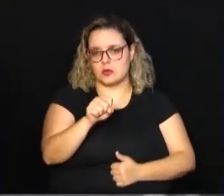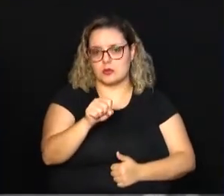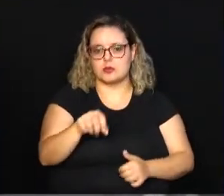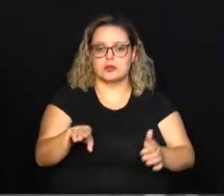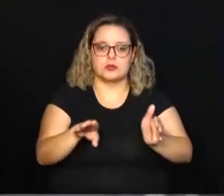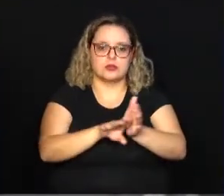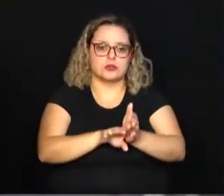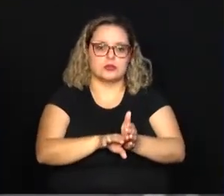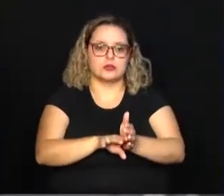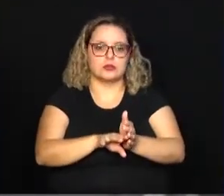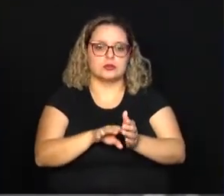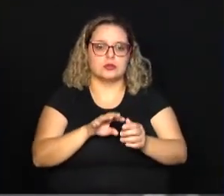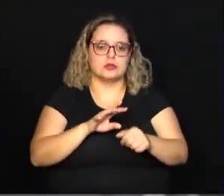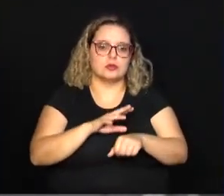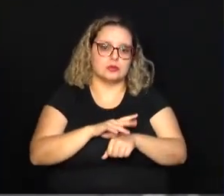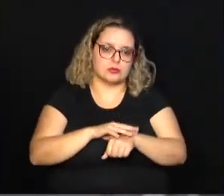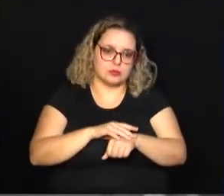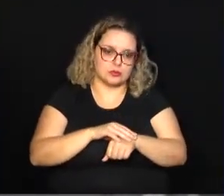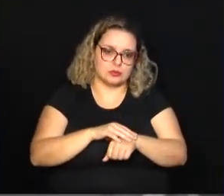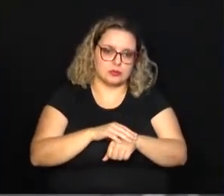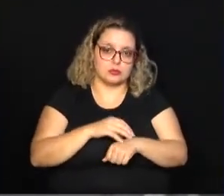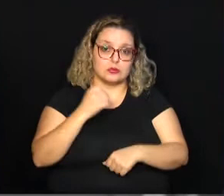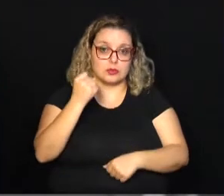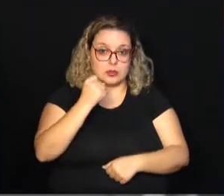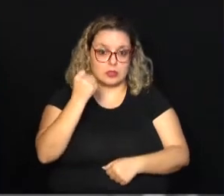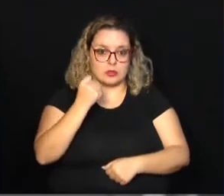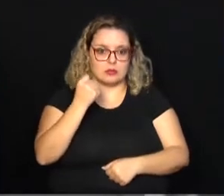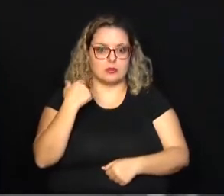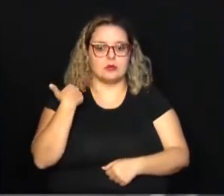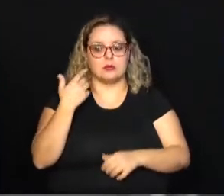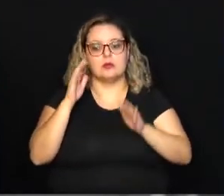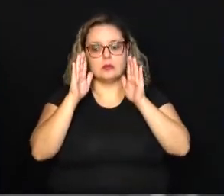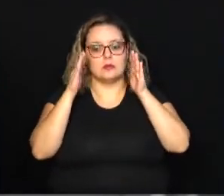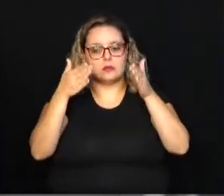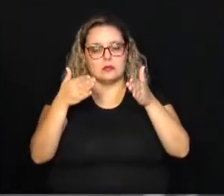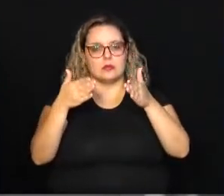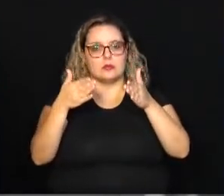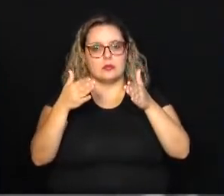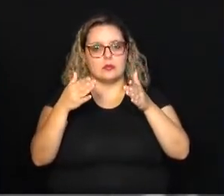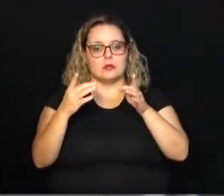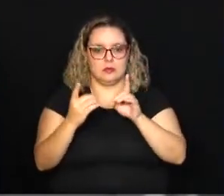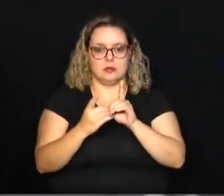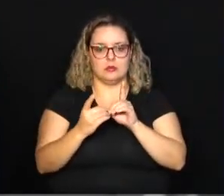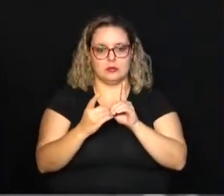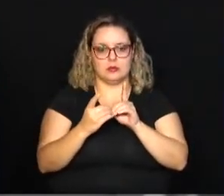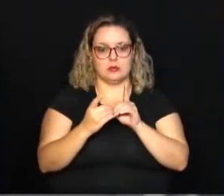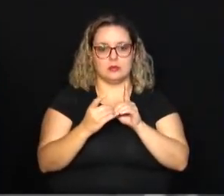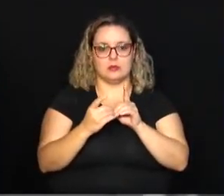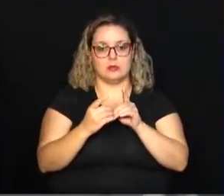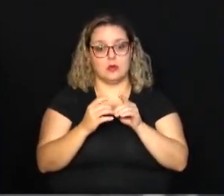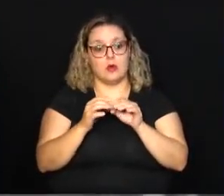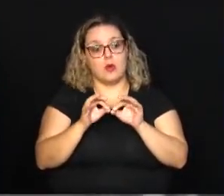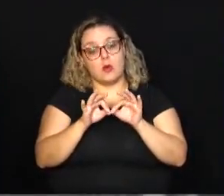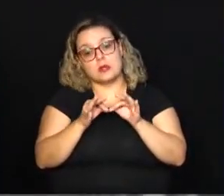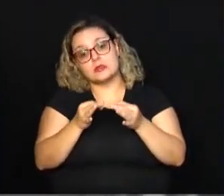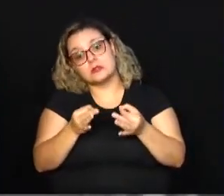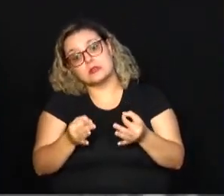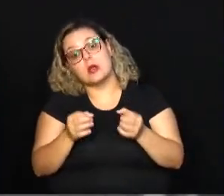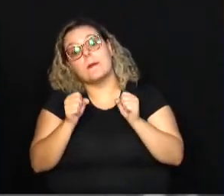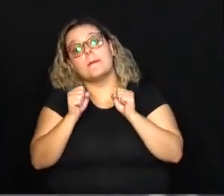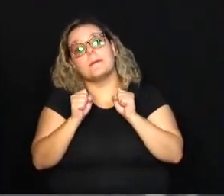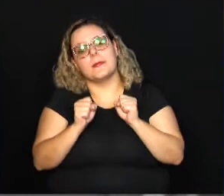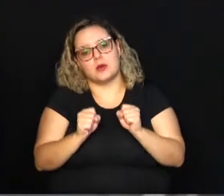doentes de complexidade maior e nós vamos priorizar o atendimento deles. E, às vezes, a pessoa com quadro simples, que poderia ser